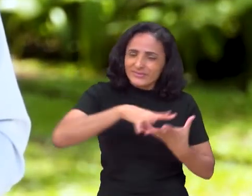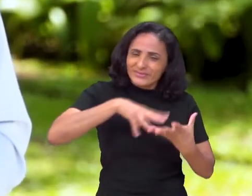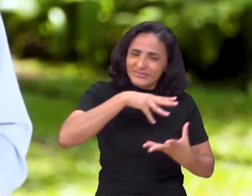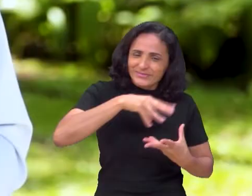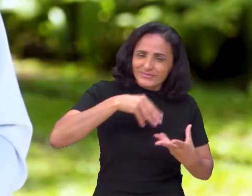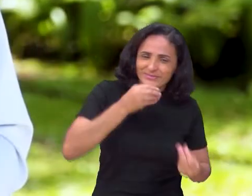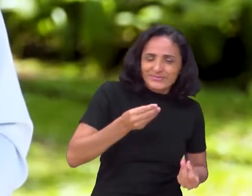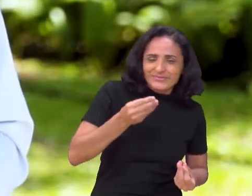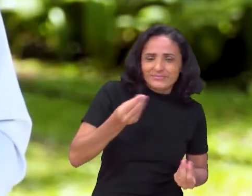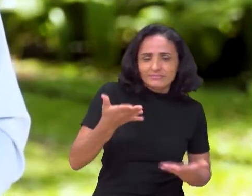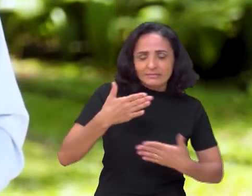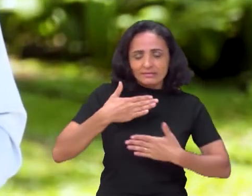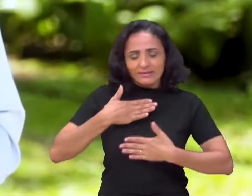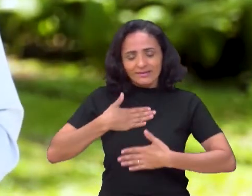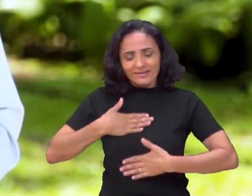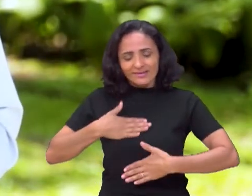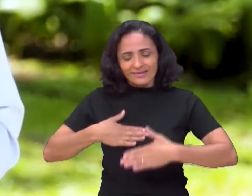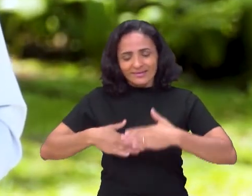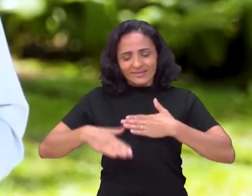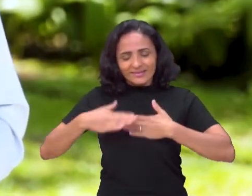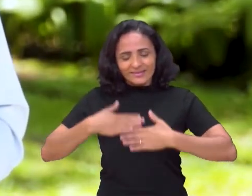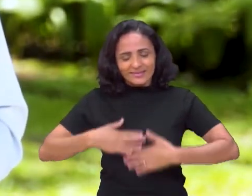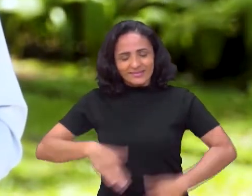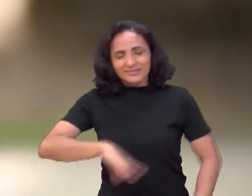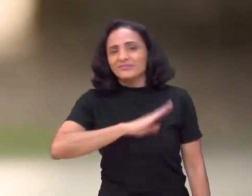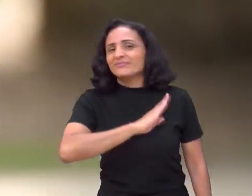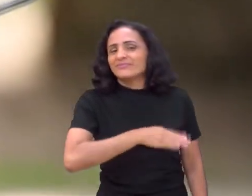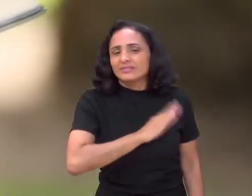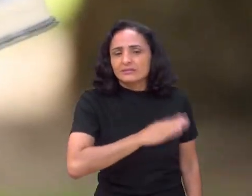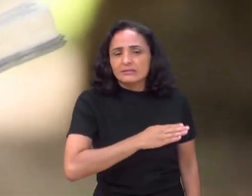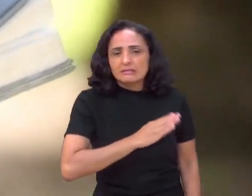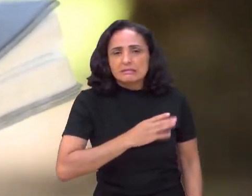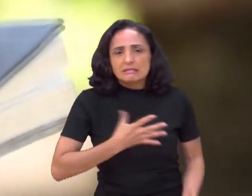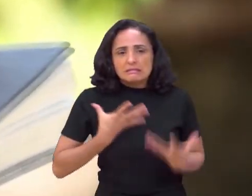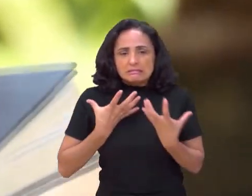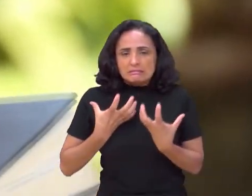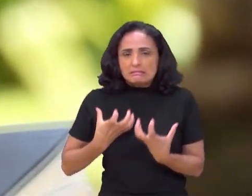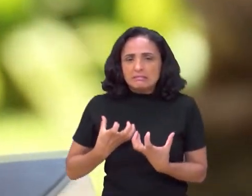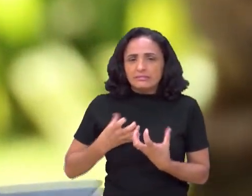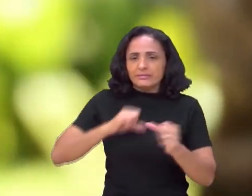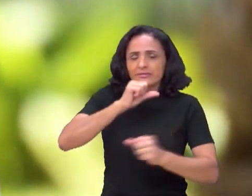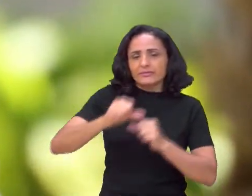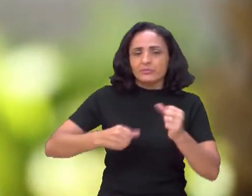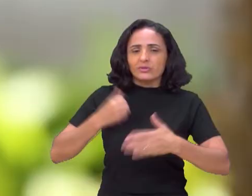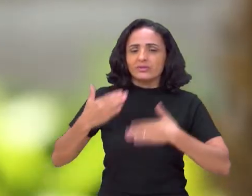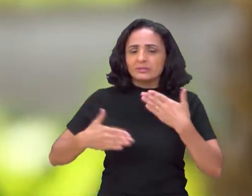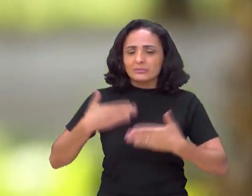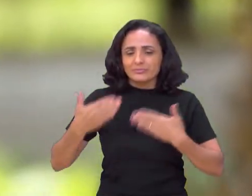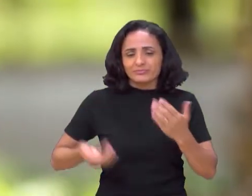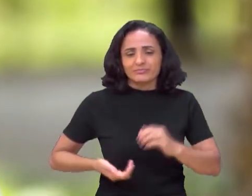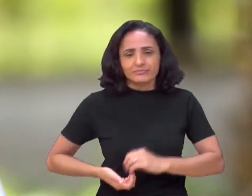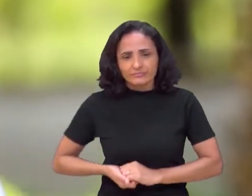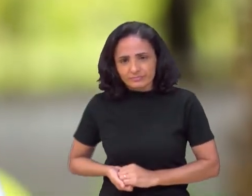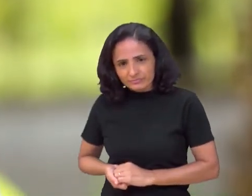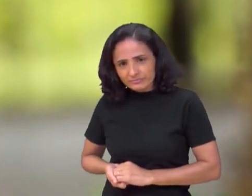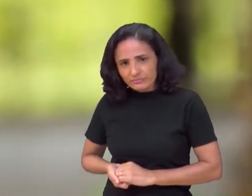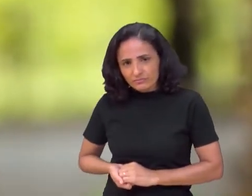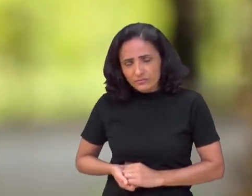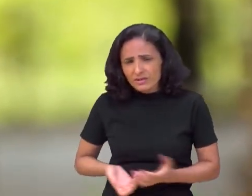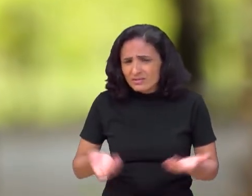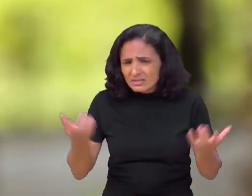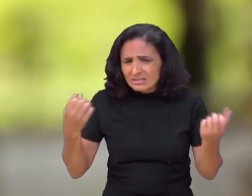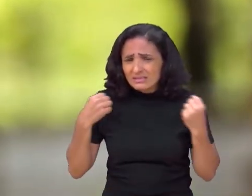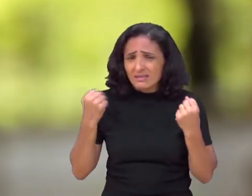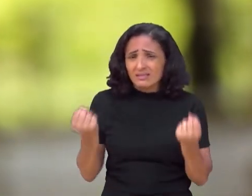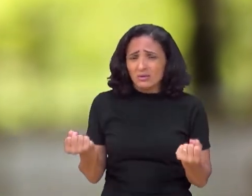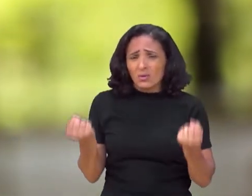trazer alívio para o teu coração pesado. Tem um hino que diz: deixa o teu fardo